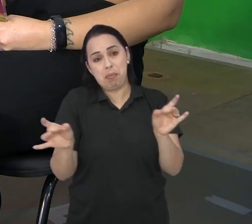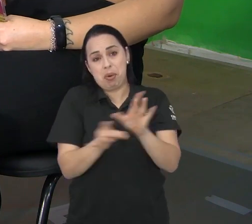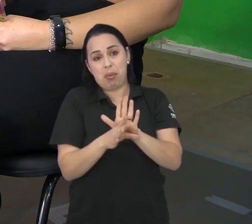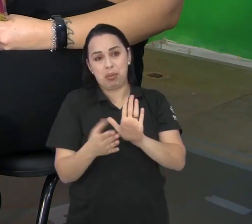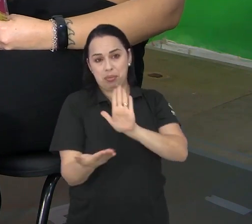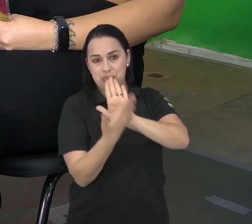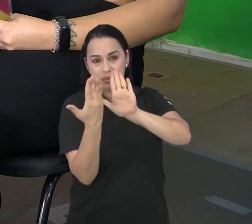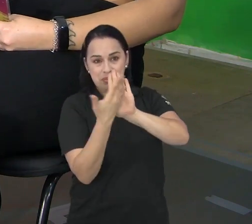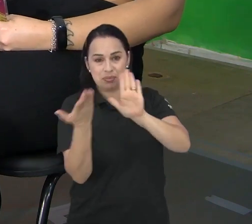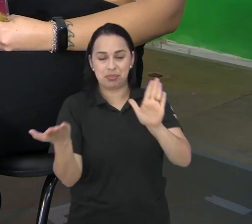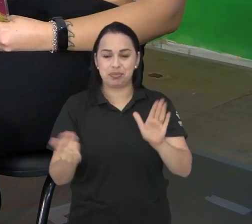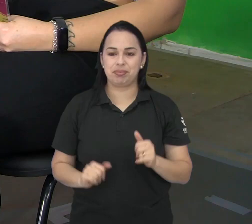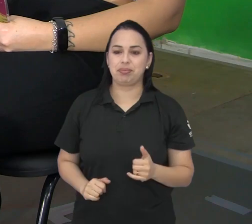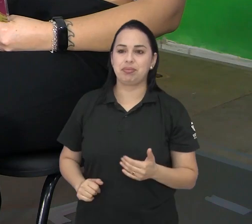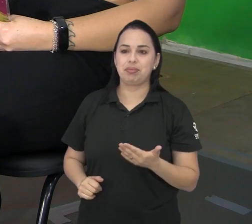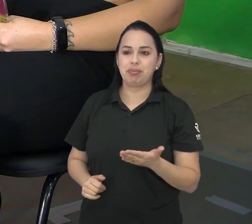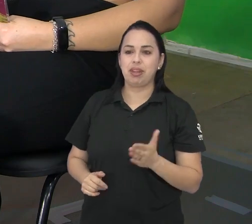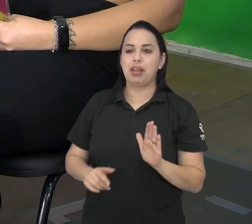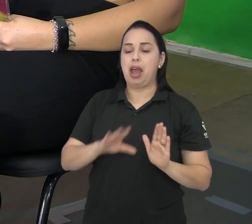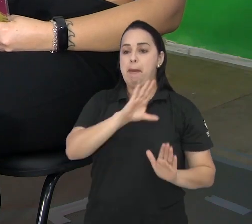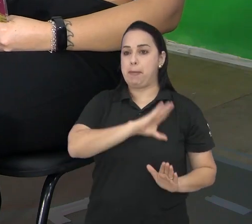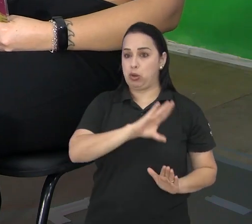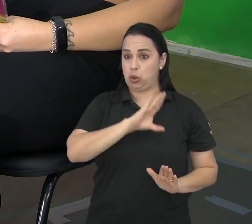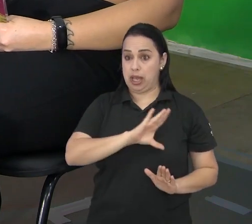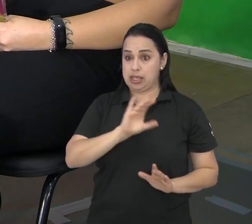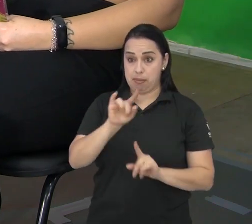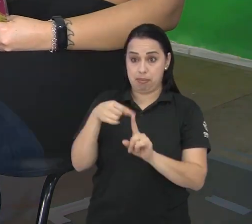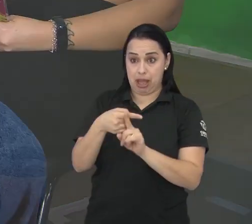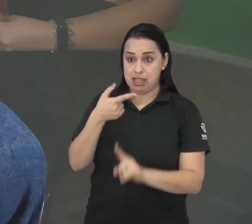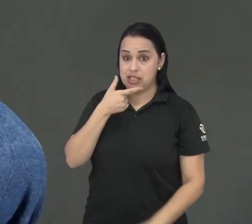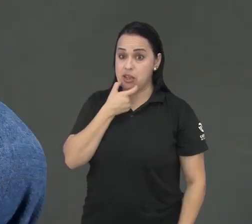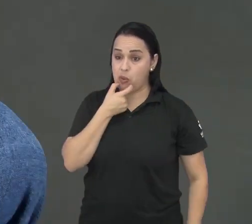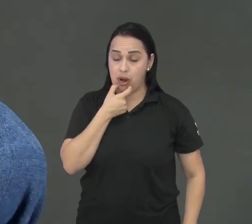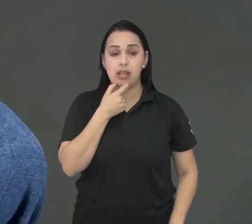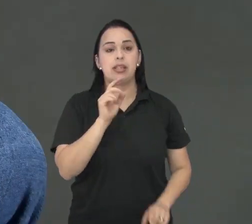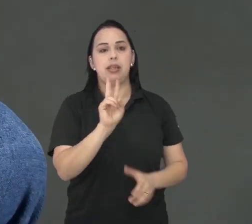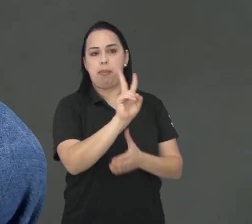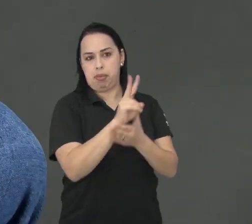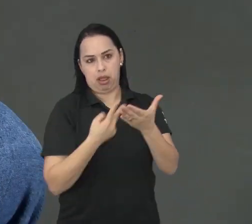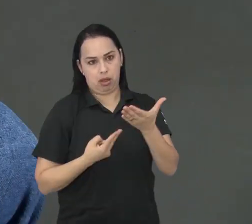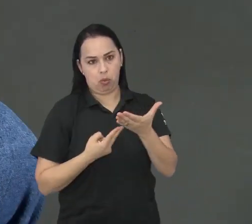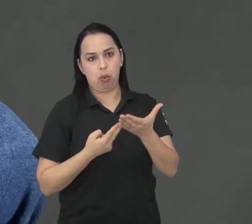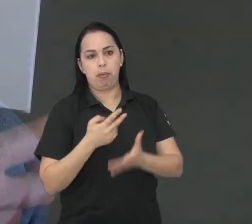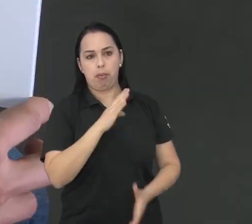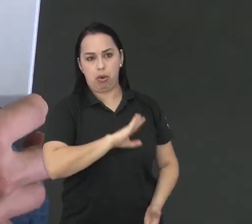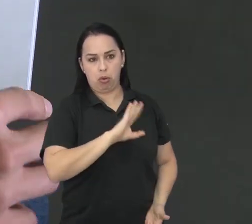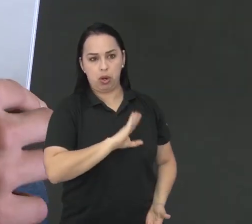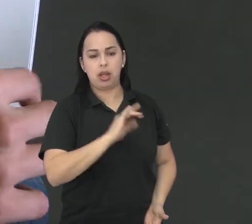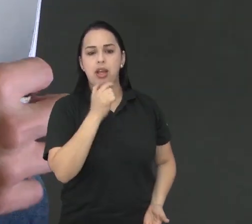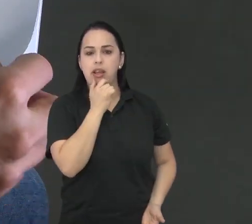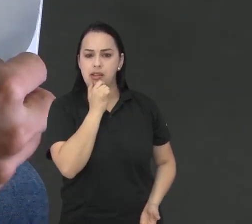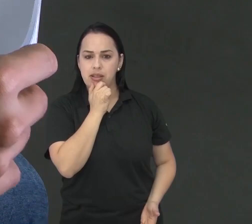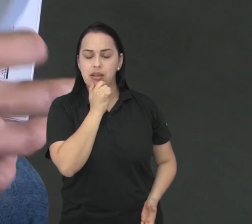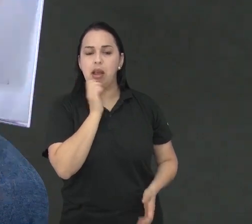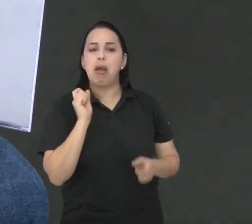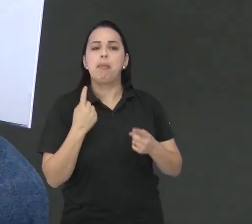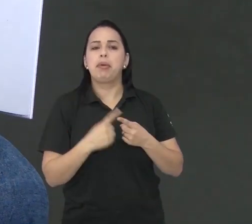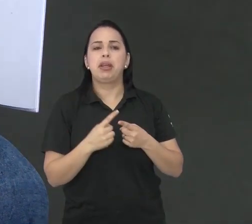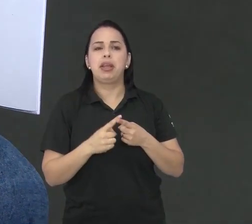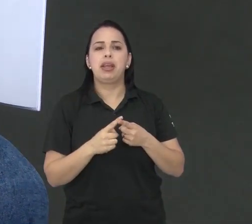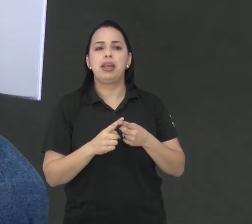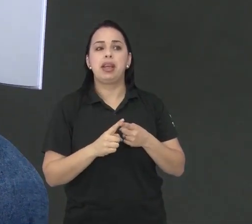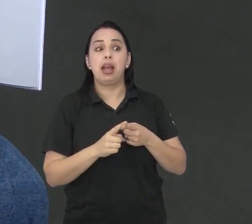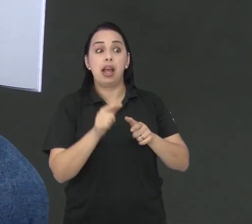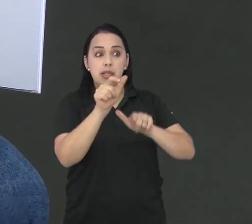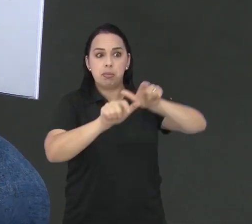né? Ele é em português e inglês. Isso, é um livro bilíngue, porque aí você consegue atingir